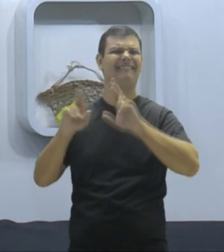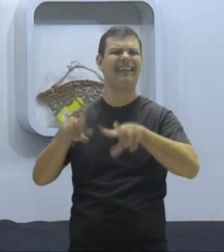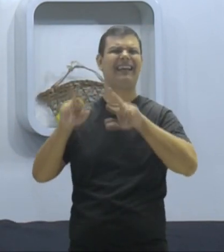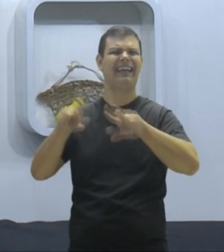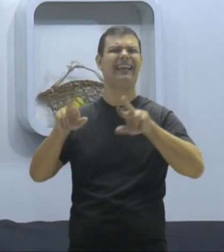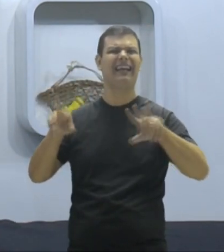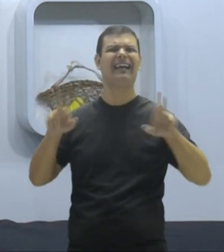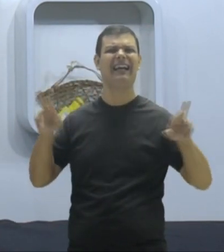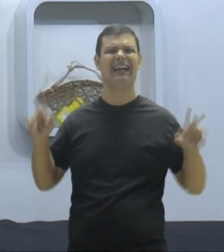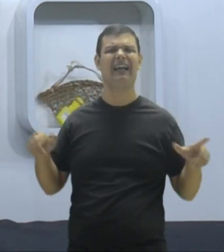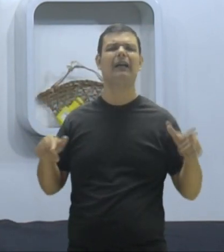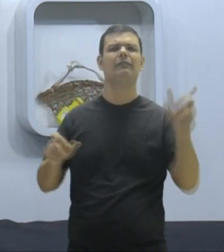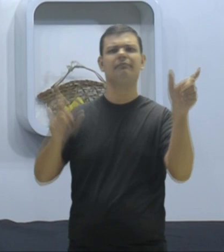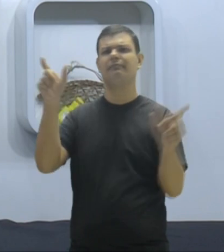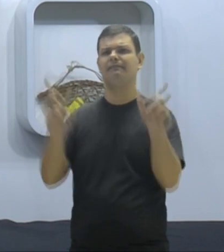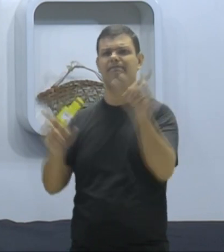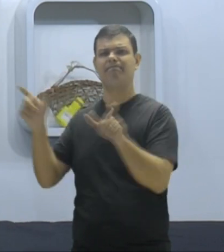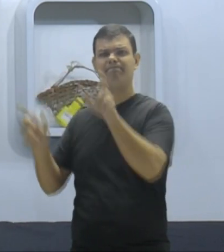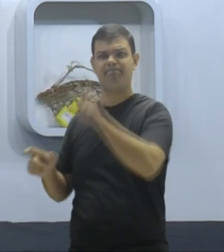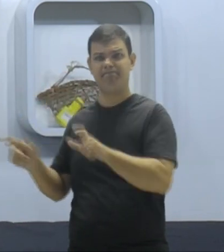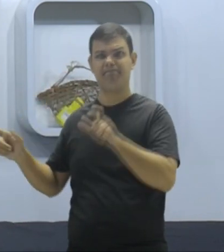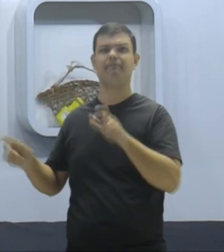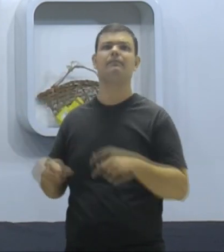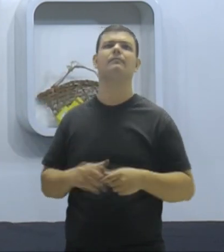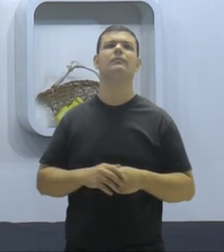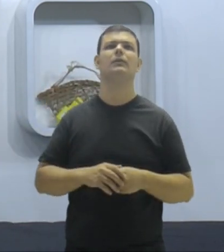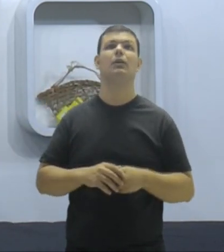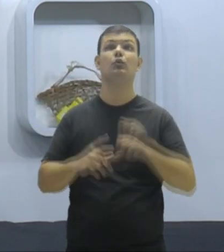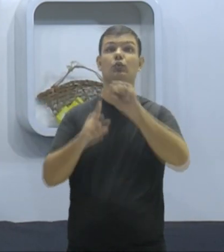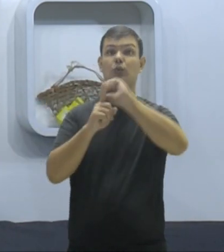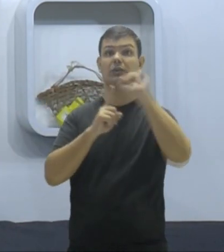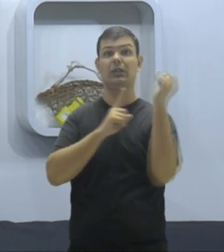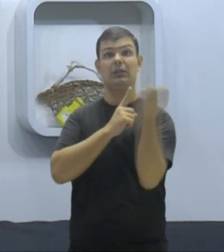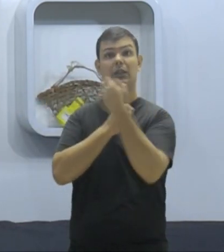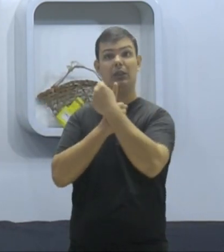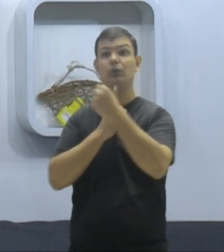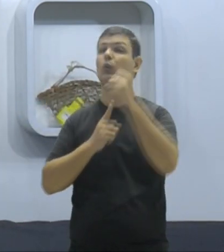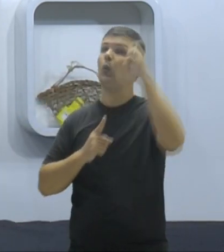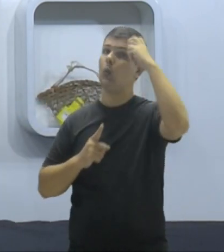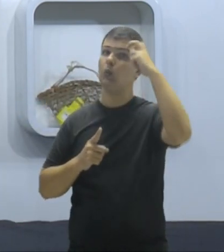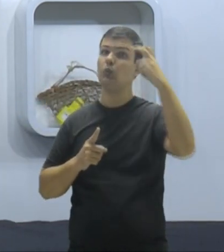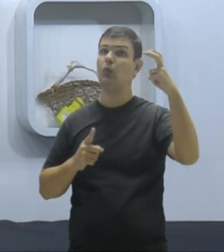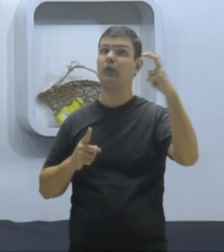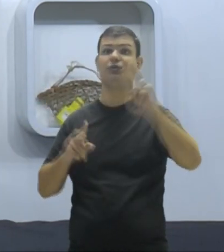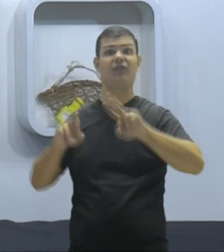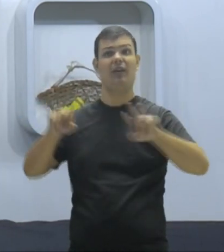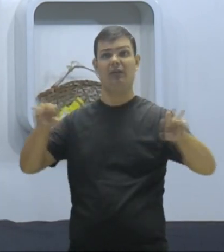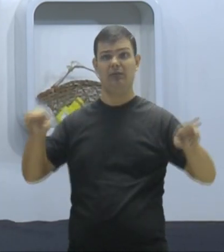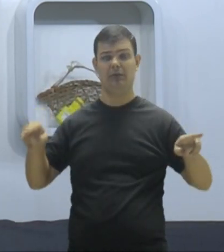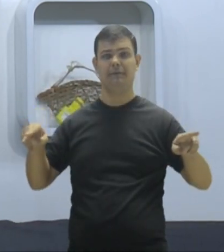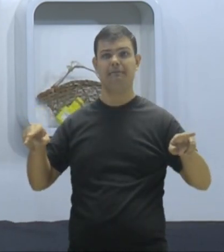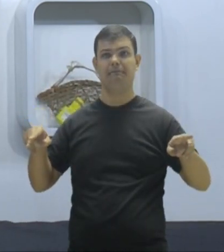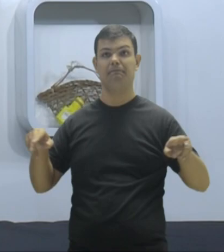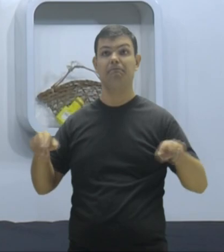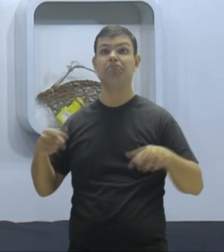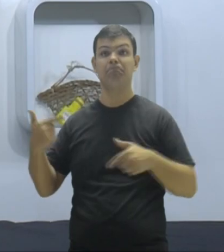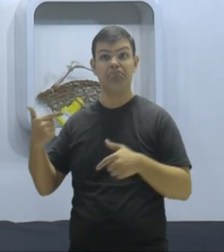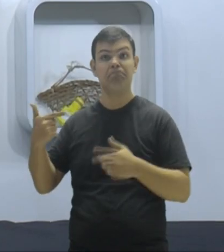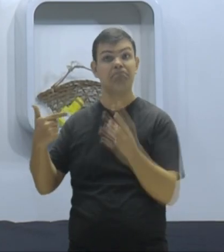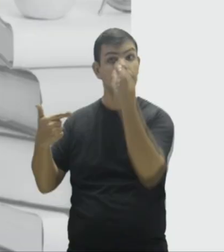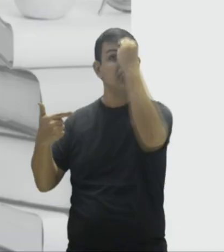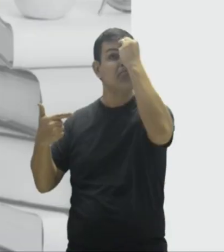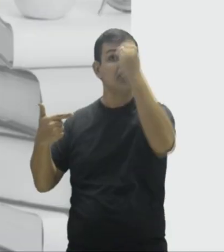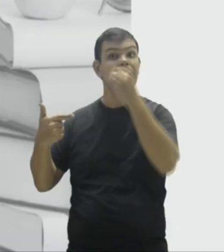diversidade étnica, né? Por uma sociedade com culturas diferentes. Então, anote esse conceito, segundo conceito que a gente está trabalhando